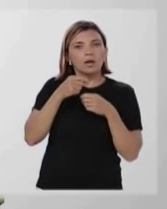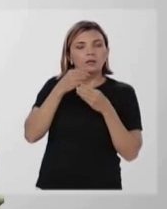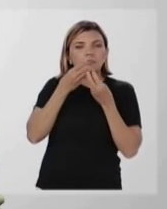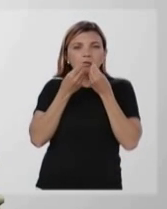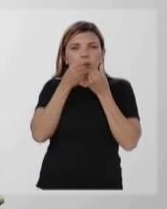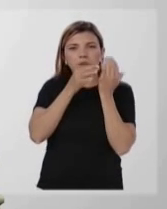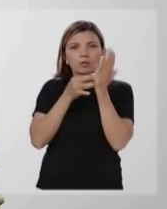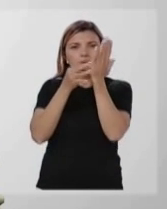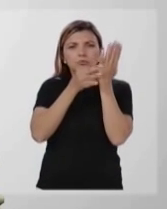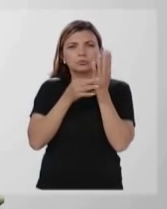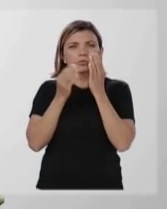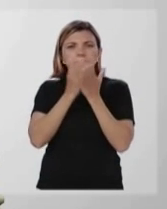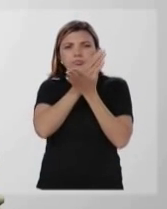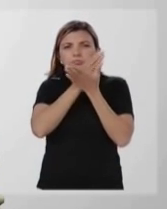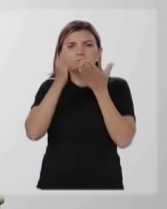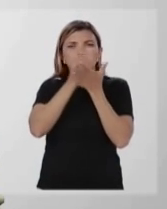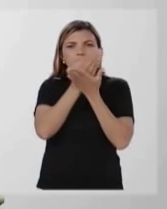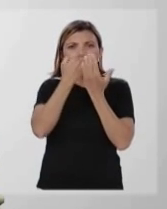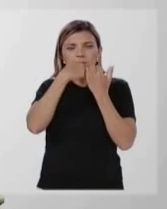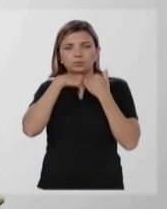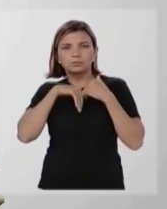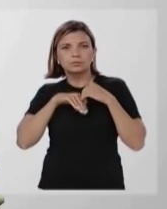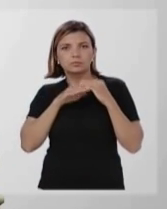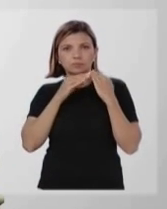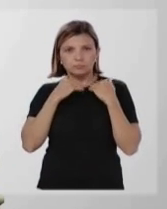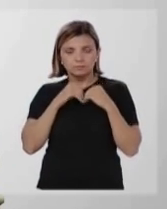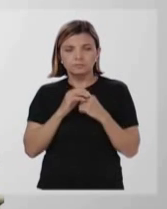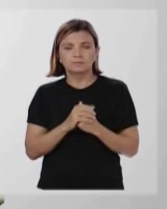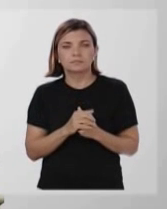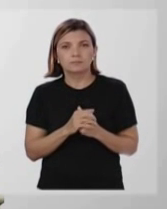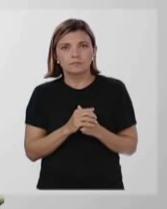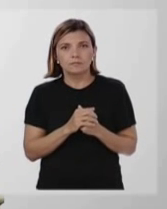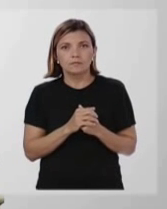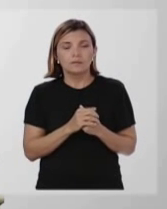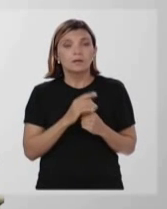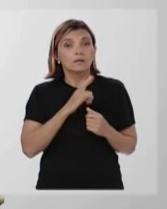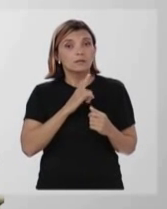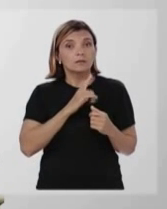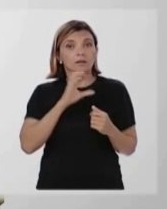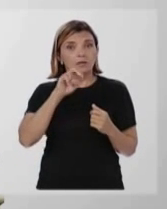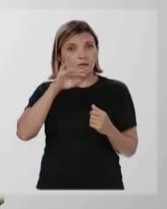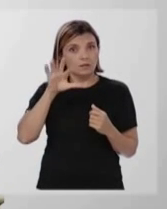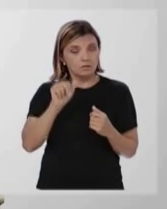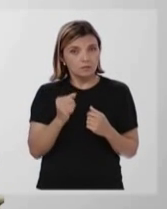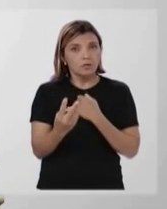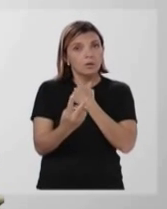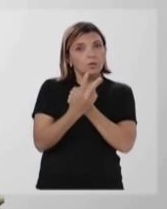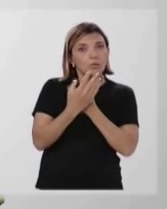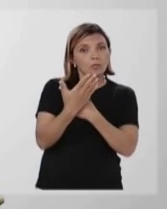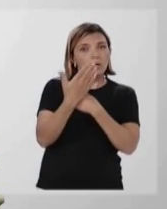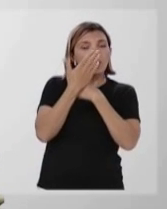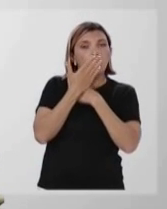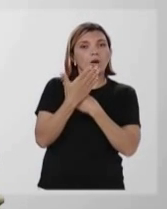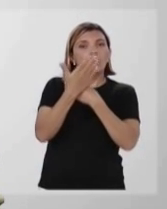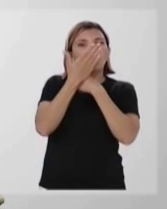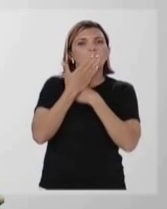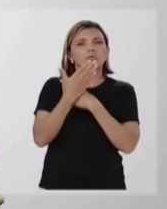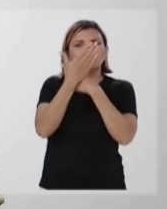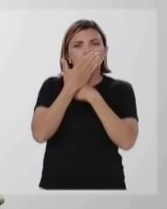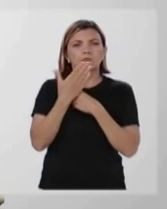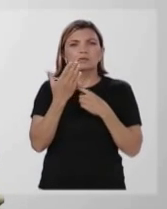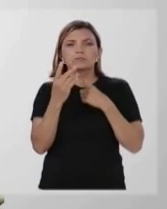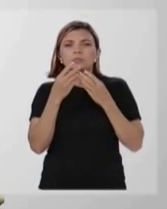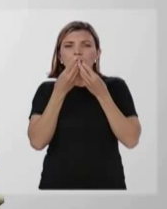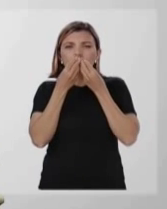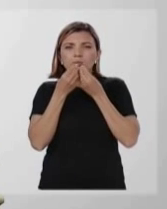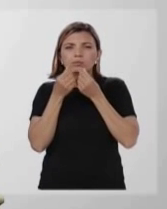lingual, que atua nas gorduras, separando-as em glicerol e ácidos graxos. A enzima é uma proteína que tem a